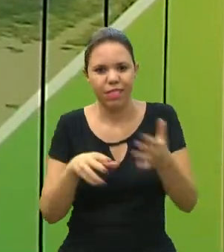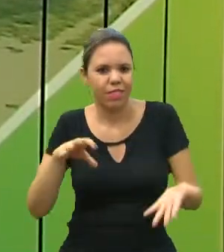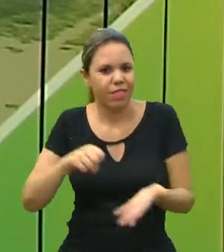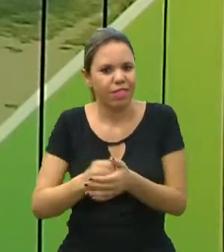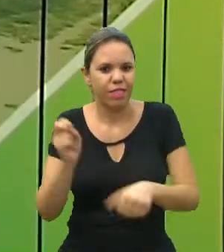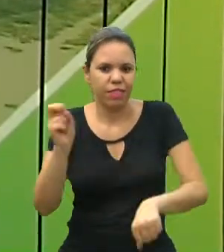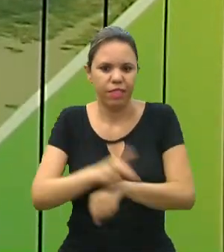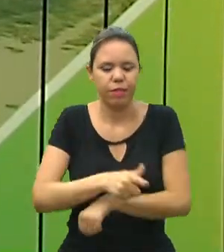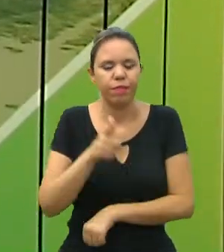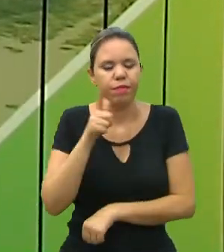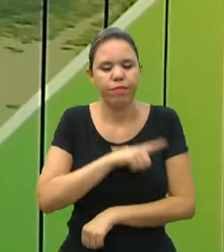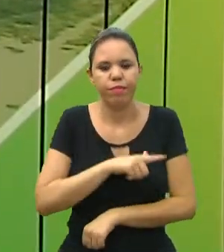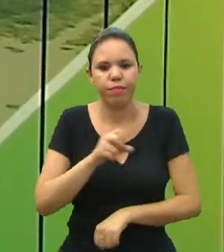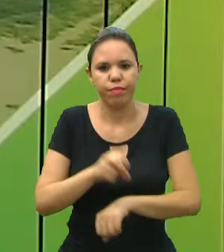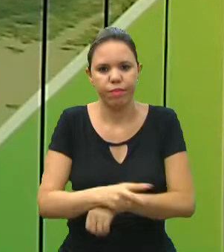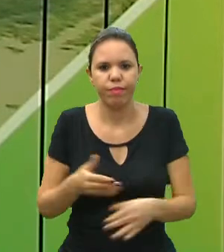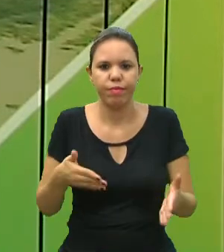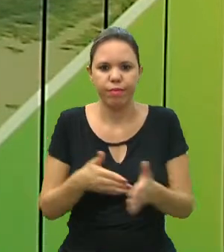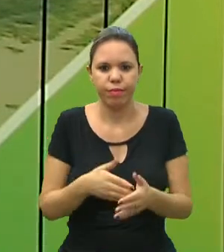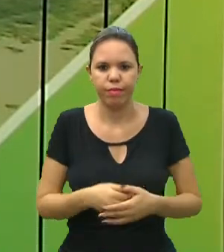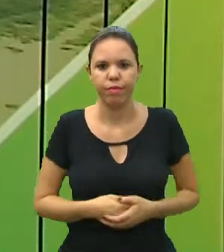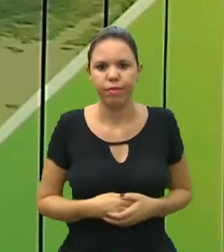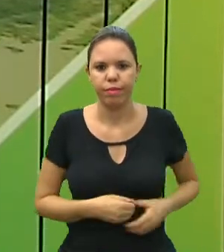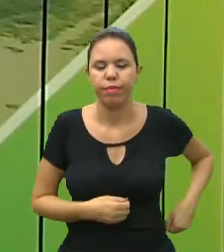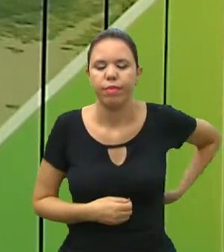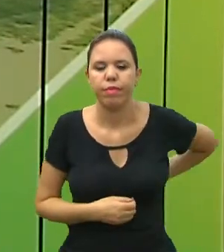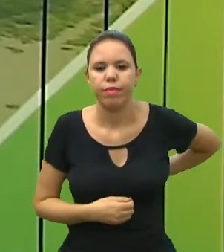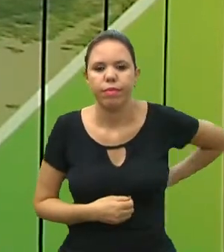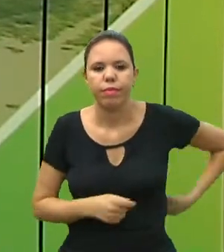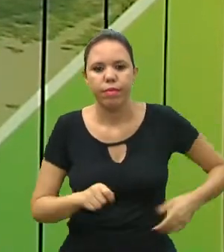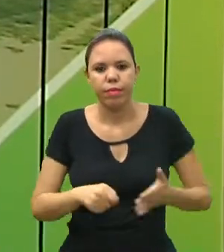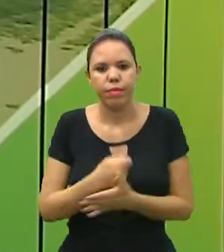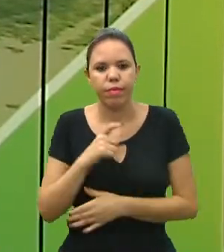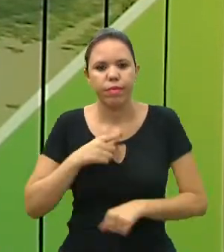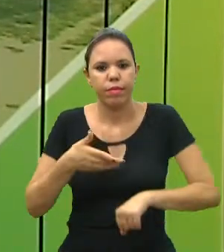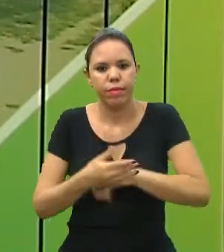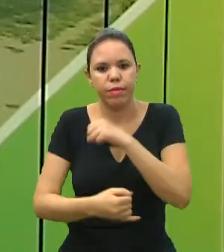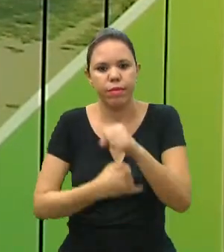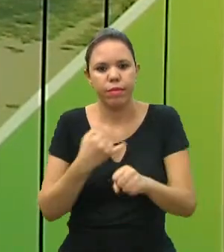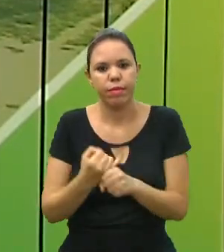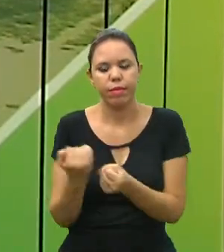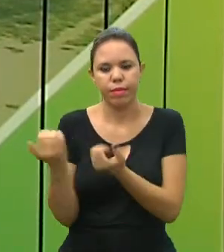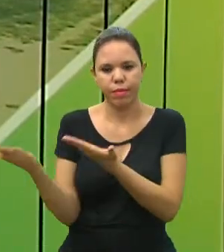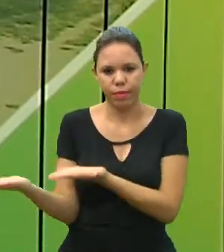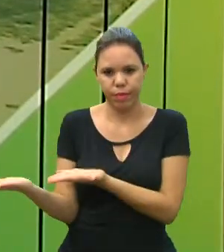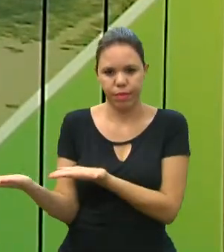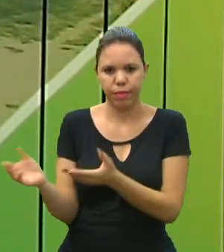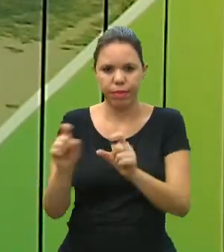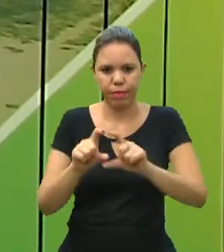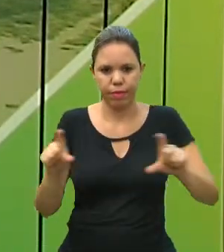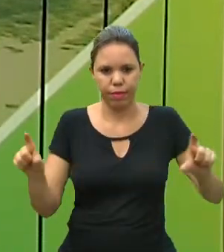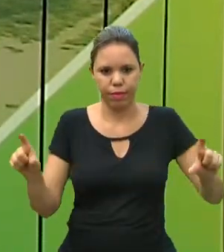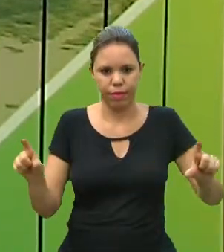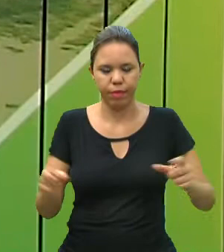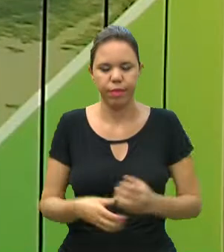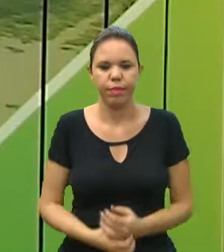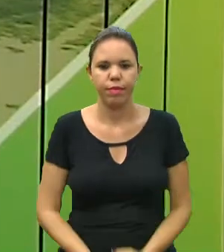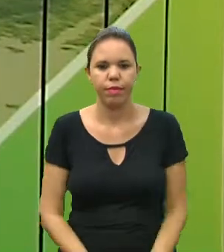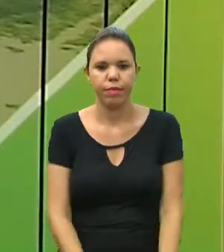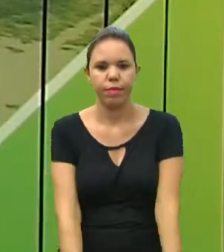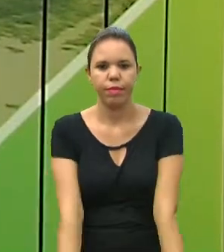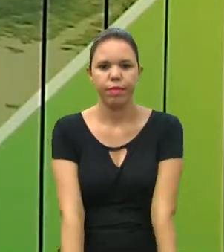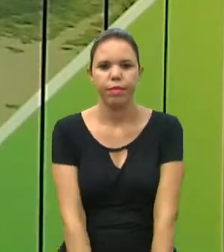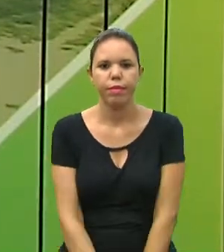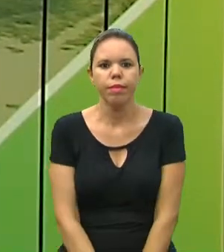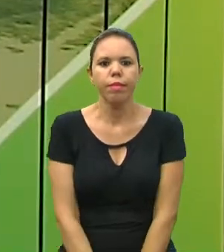para garantir uma vaga, porque as vagas são limitadas. Para se inscrever, basta entrar no site da Fundação, que aparece aqui